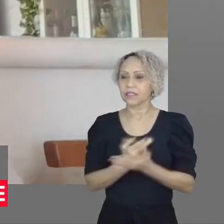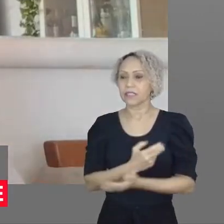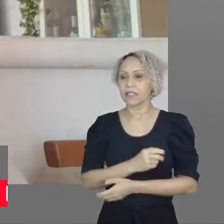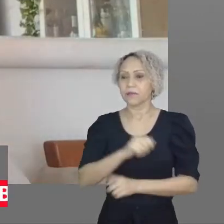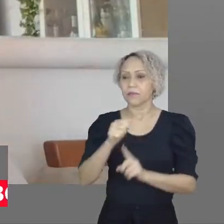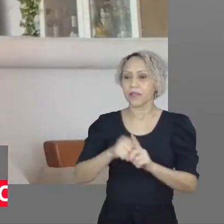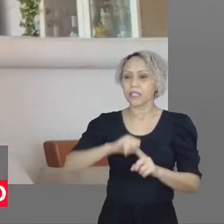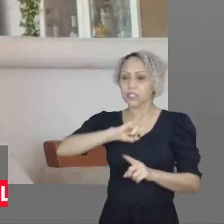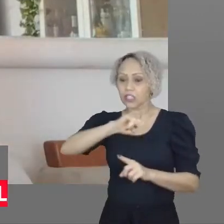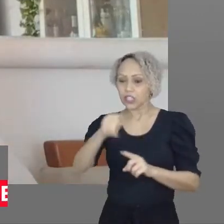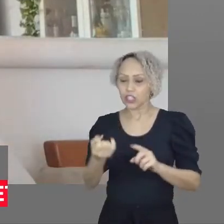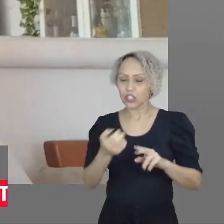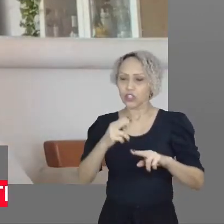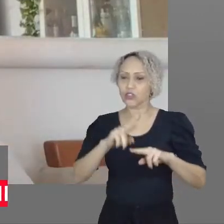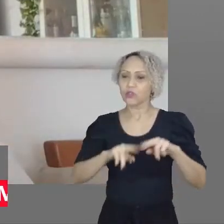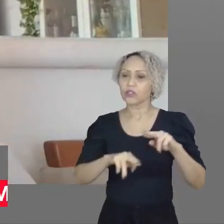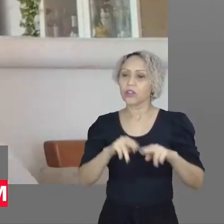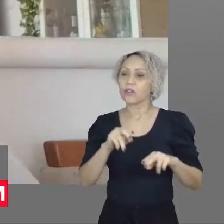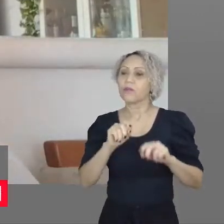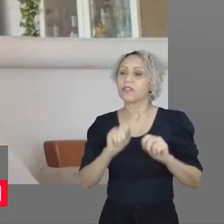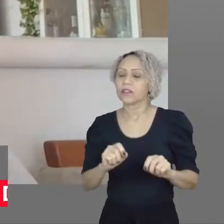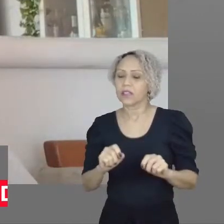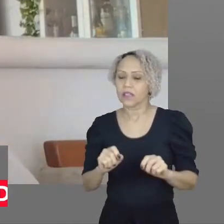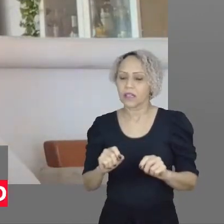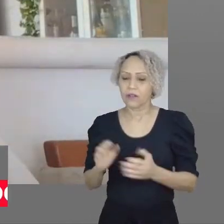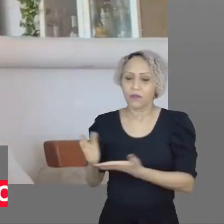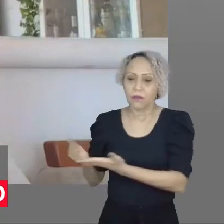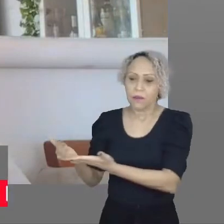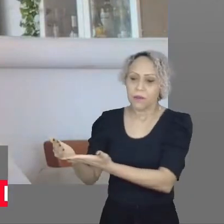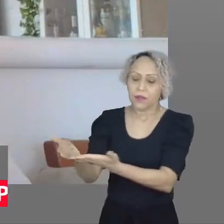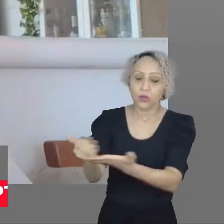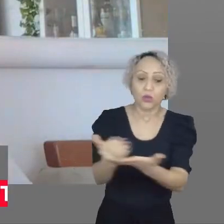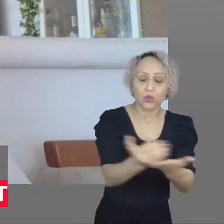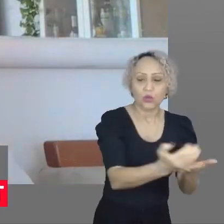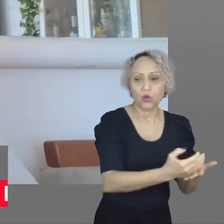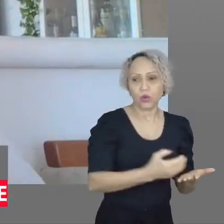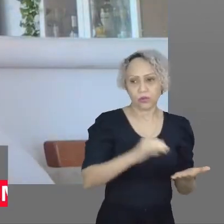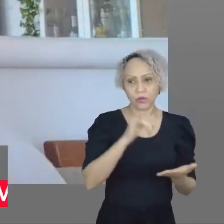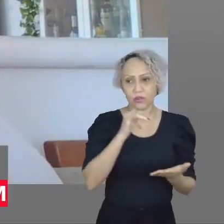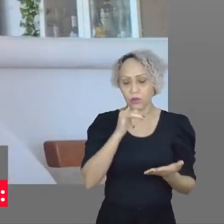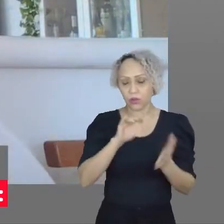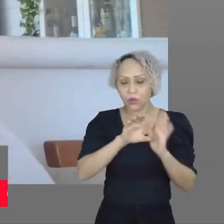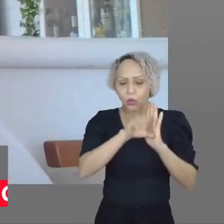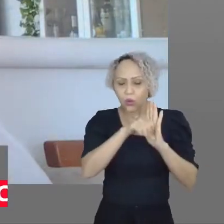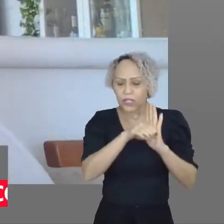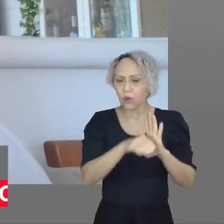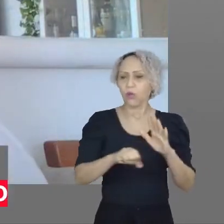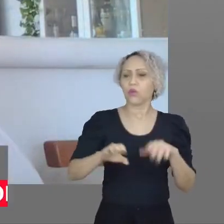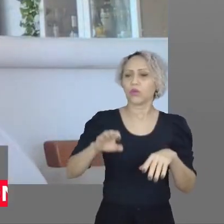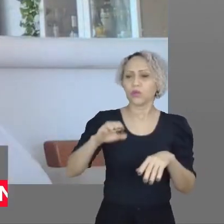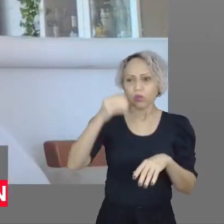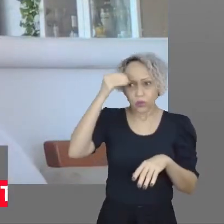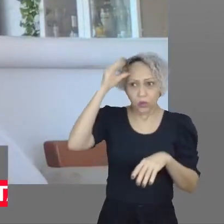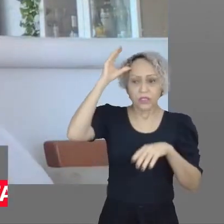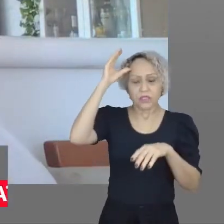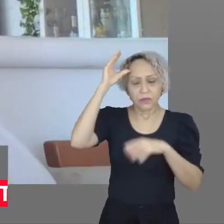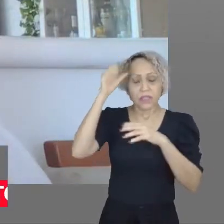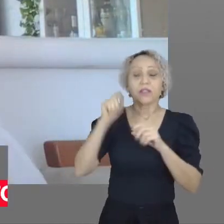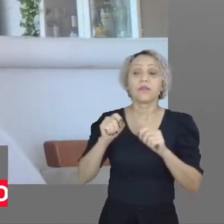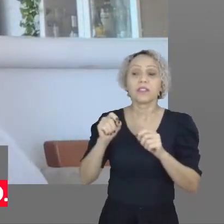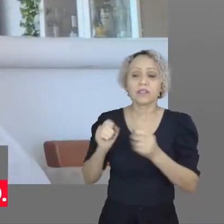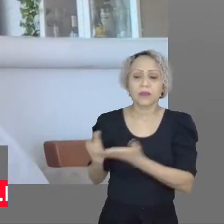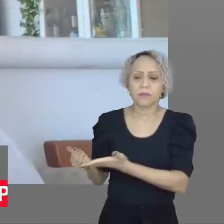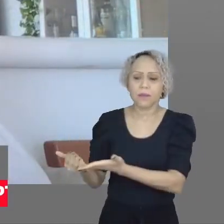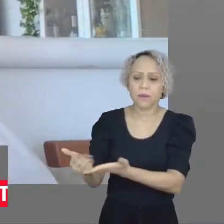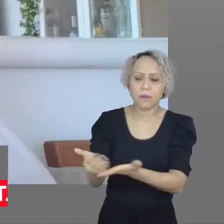anteriores para a gente promulgar um processo que vai para a ação no território com a pauta mais da eleição. Como é que a gente disputa